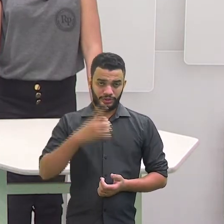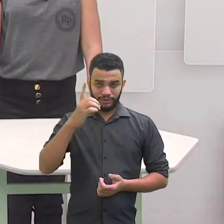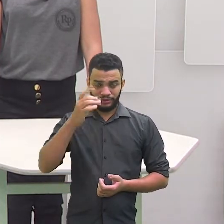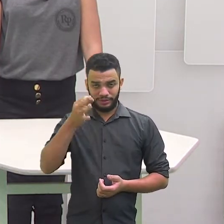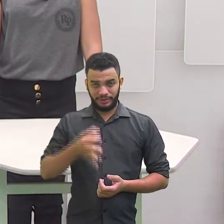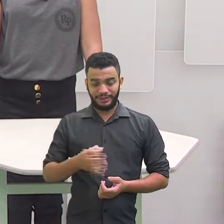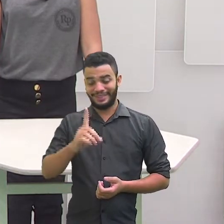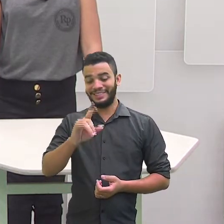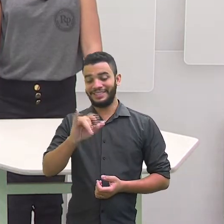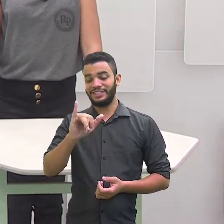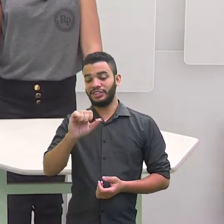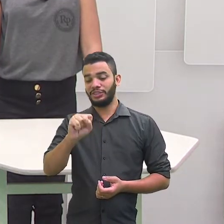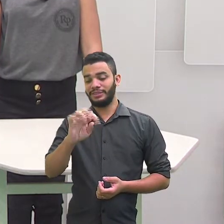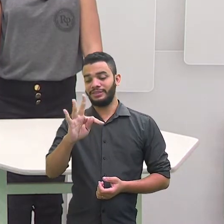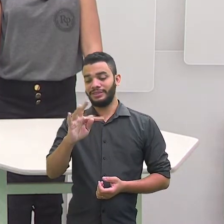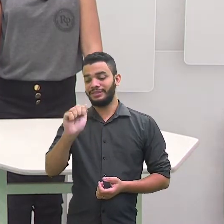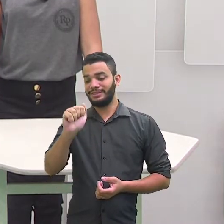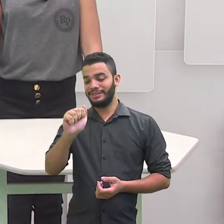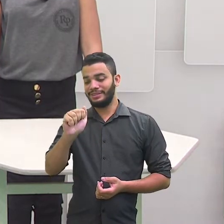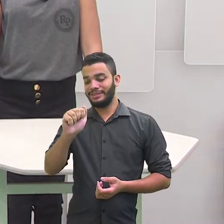forma que ela soletrou, ok?